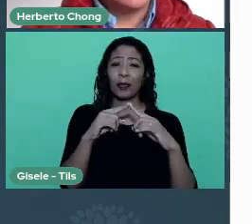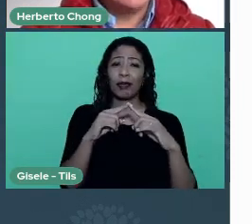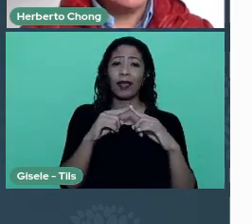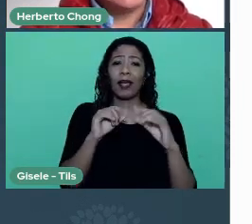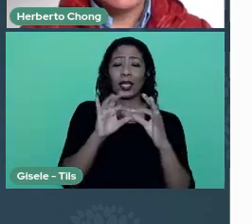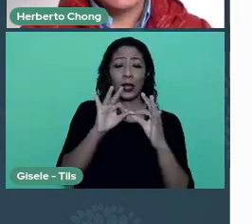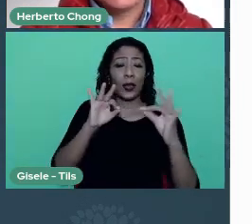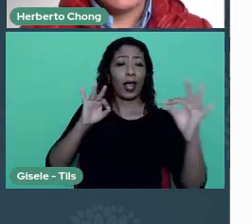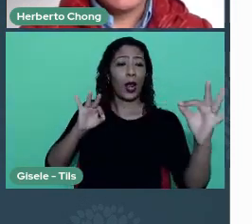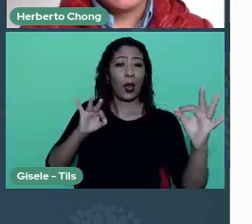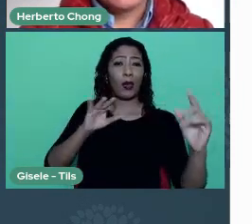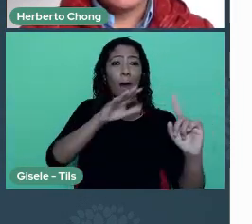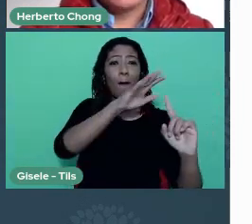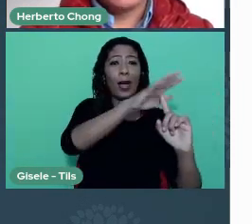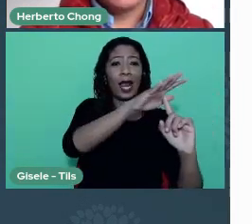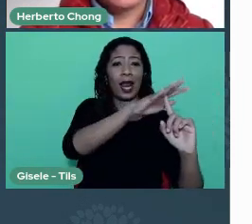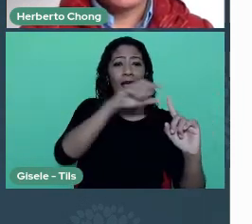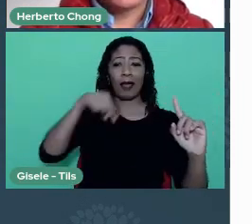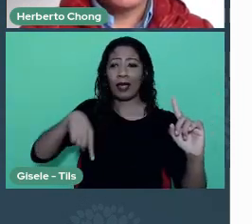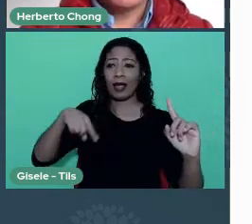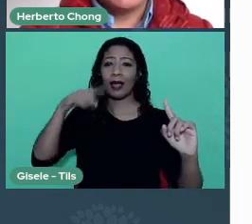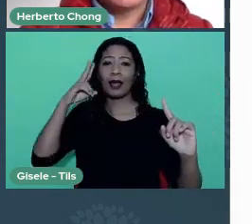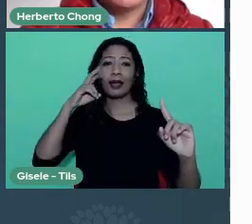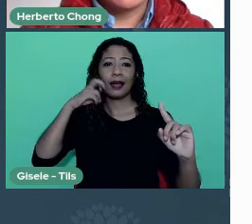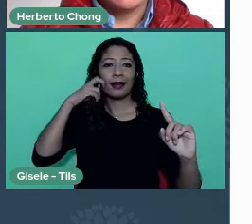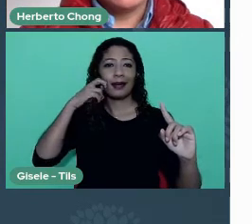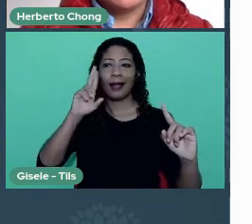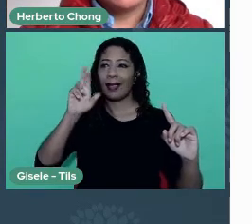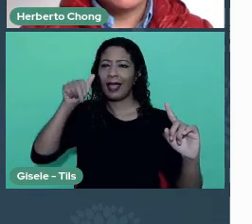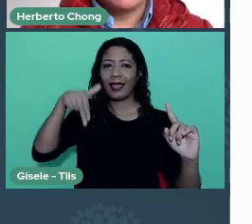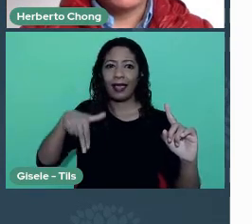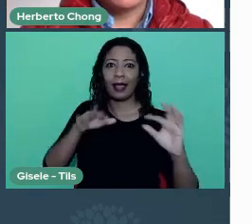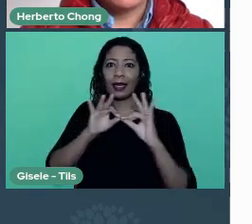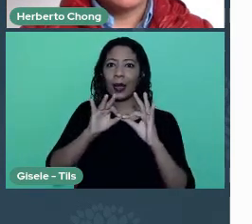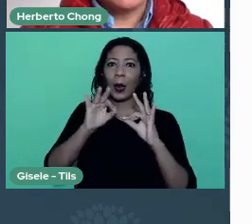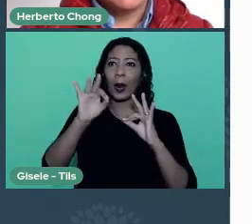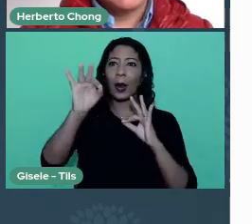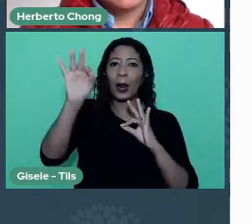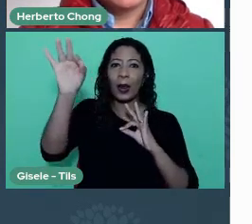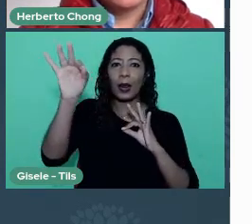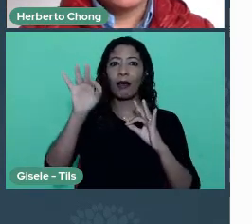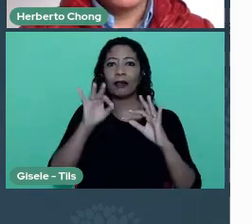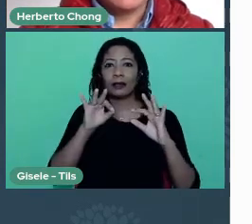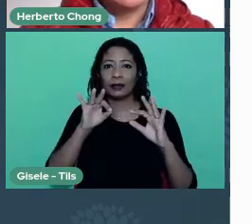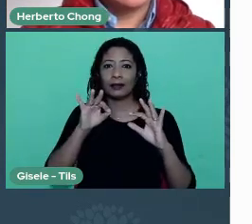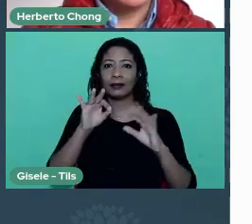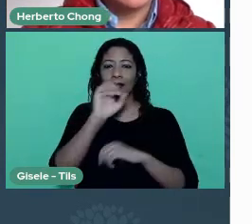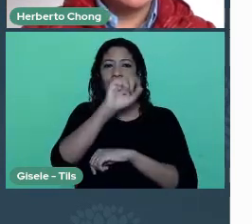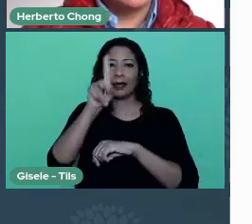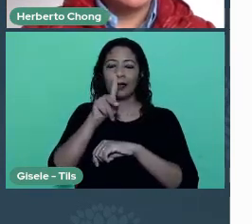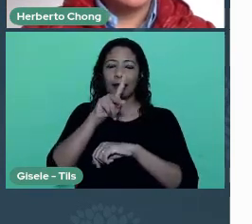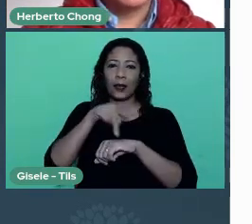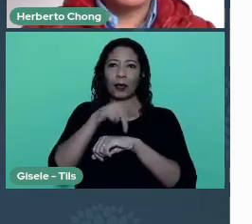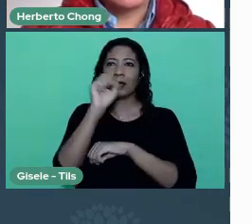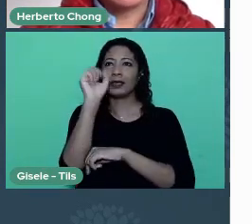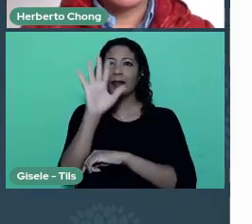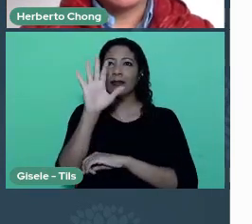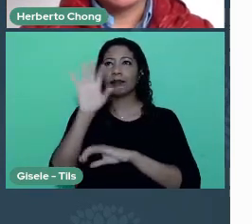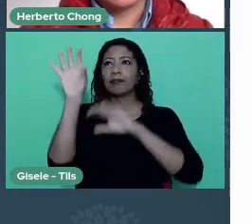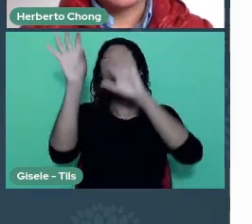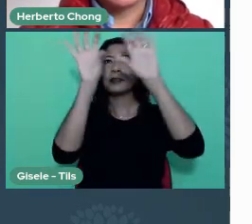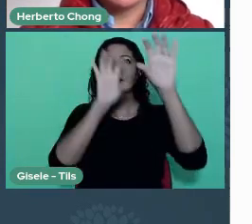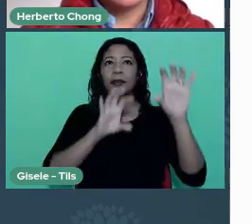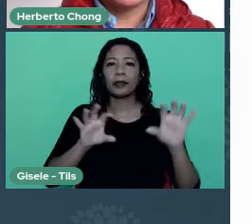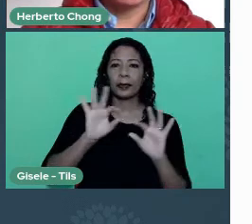Natal, o seguinte. Então, nós somos um país tão grande, seguinte, por favor, um país tão grande e a gente observa